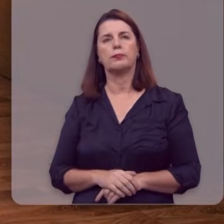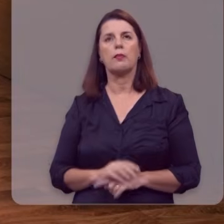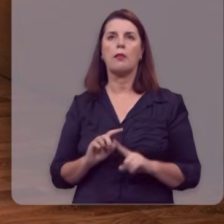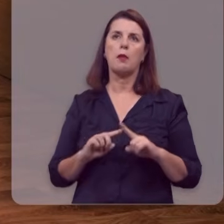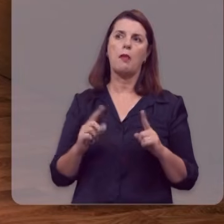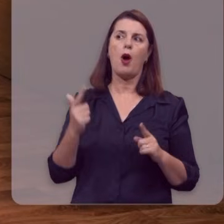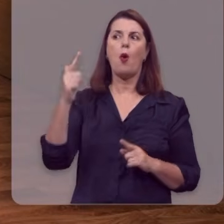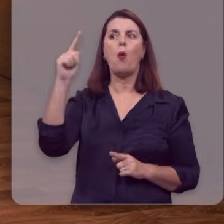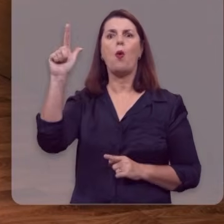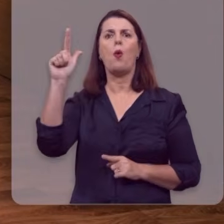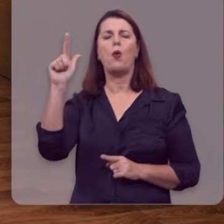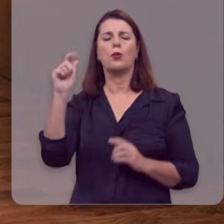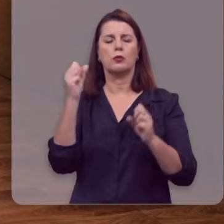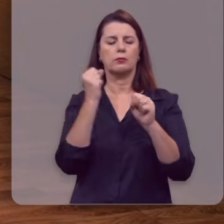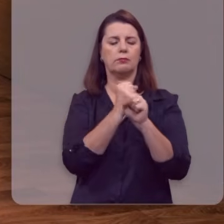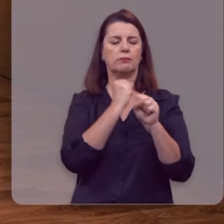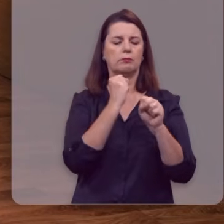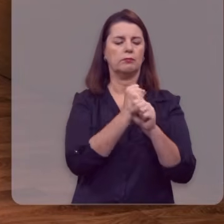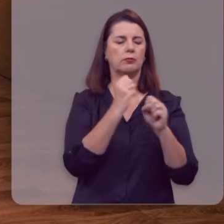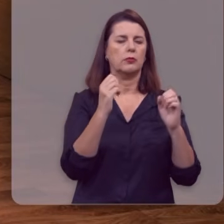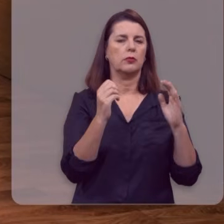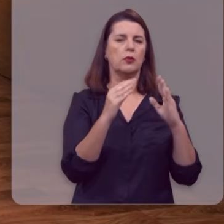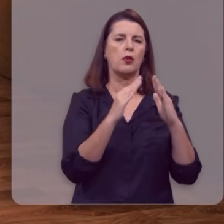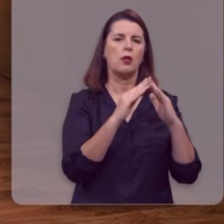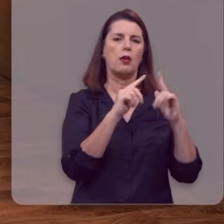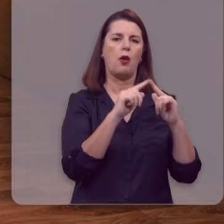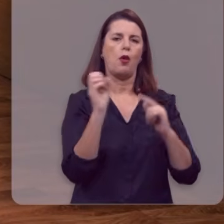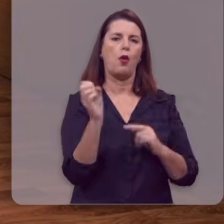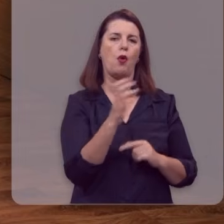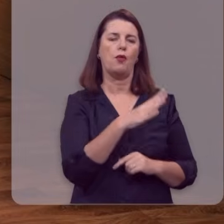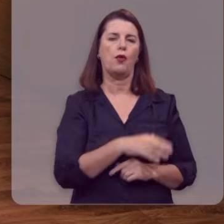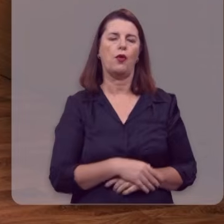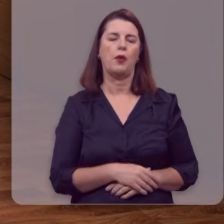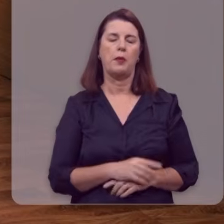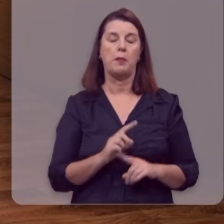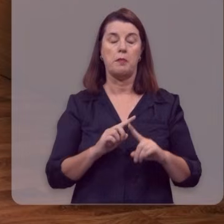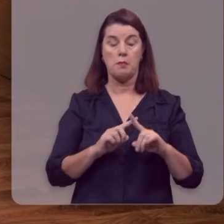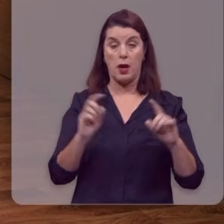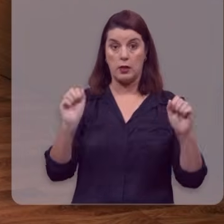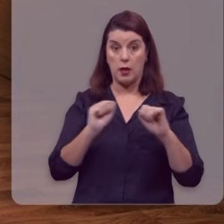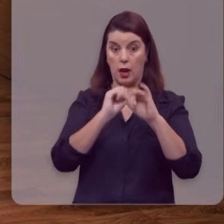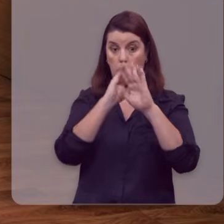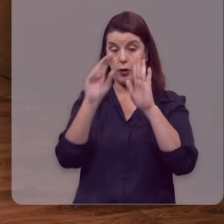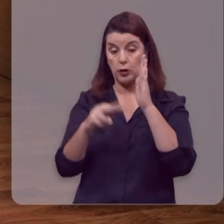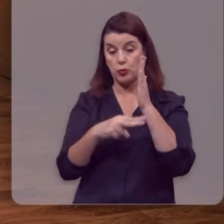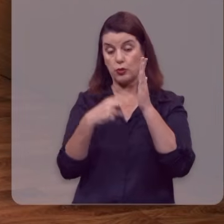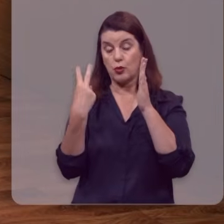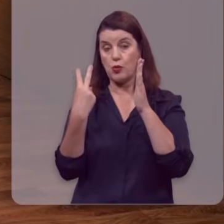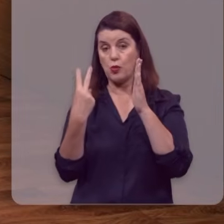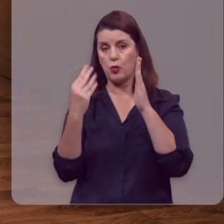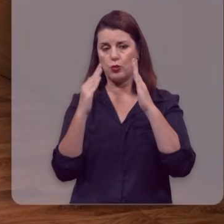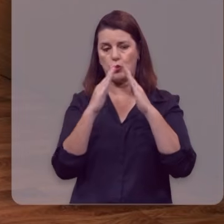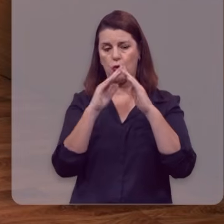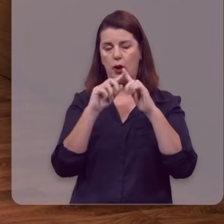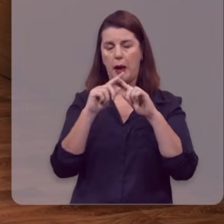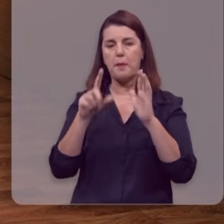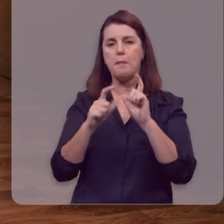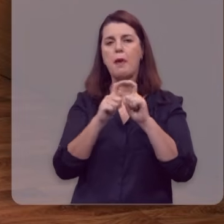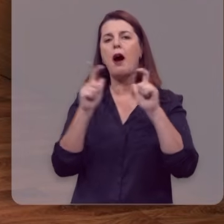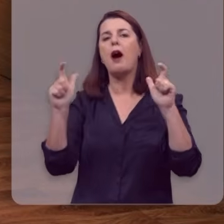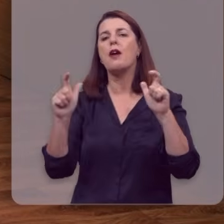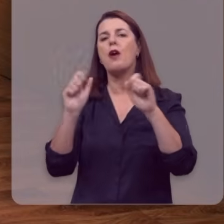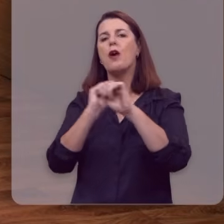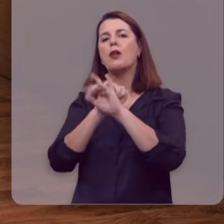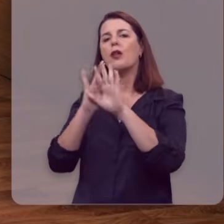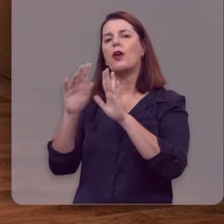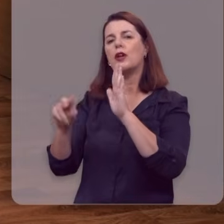Entretanto, um outro templo foi edificado. Mas a Bíblia diz que a glória do segundo templo seria maior do que a glória do primeiro